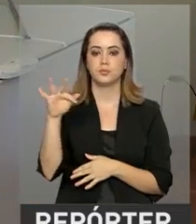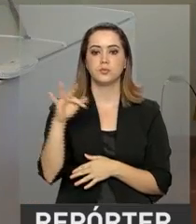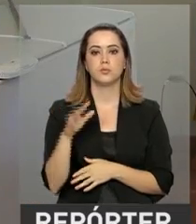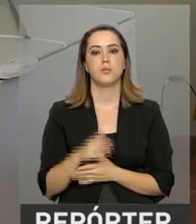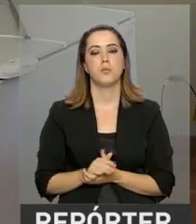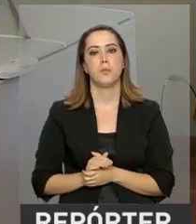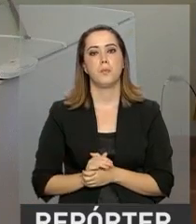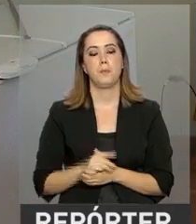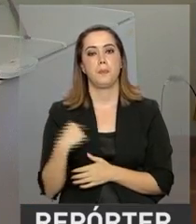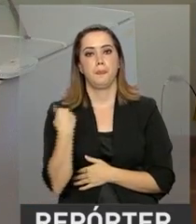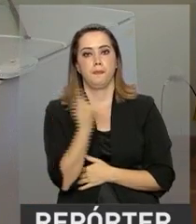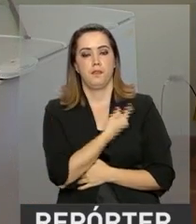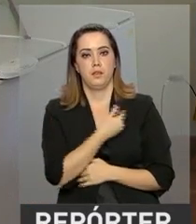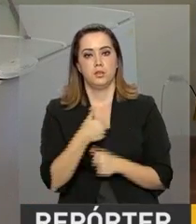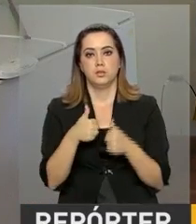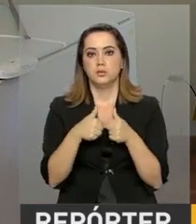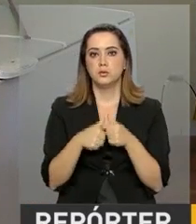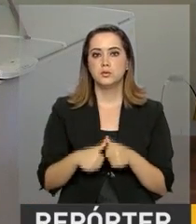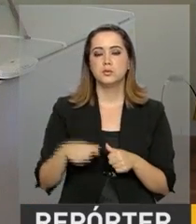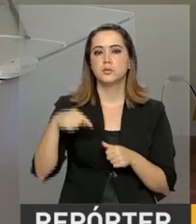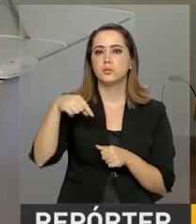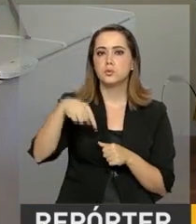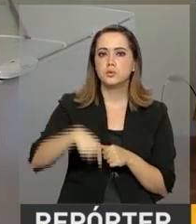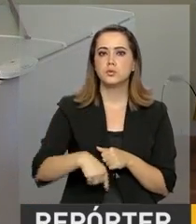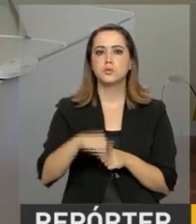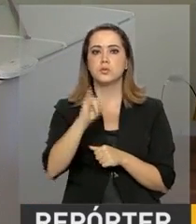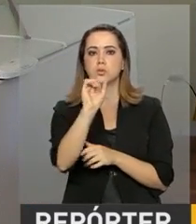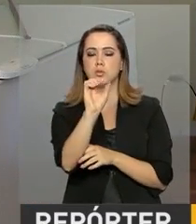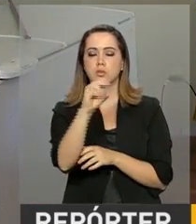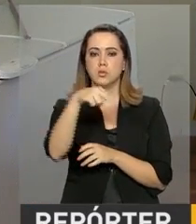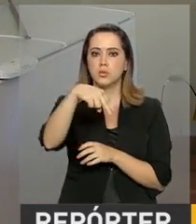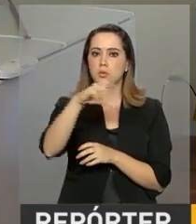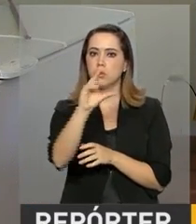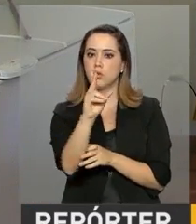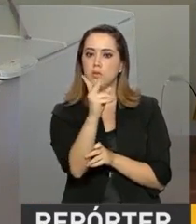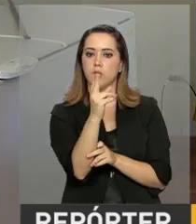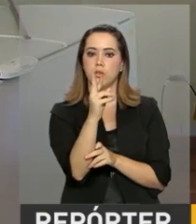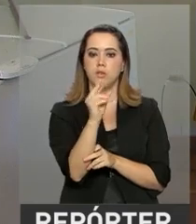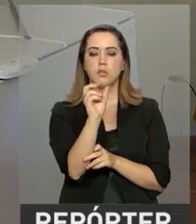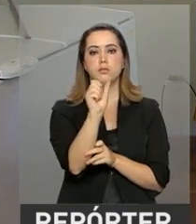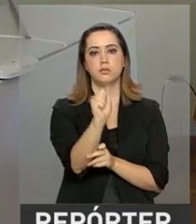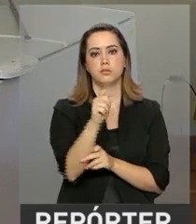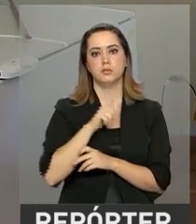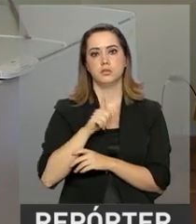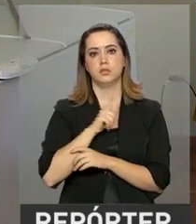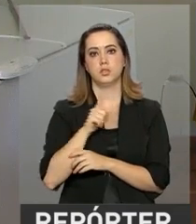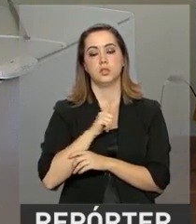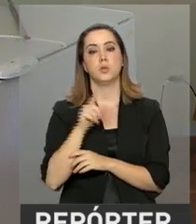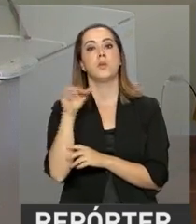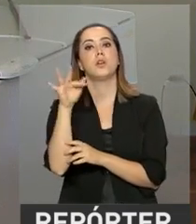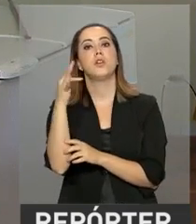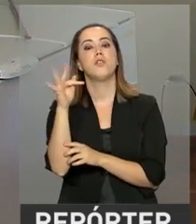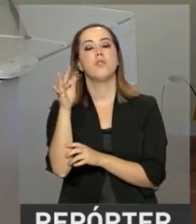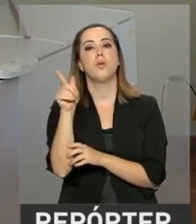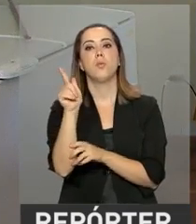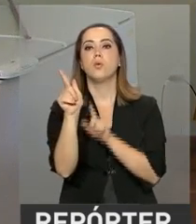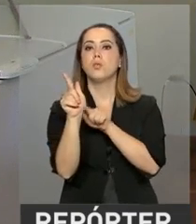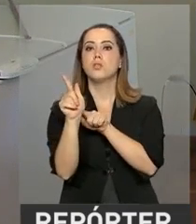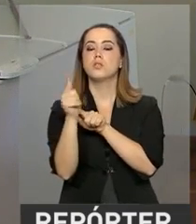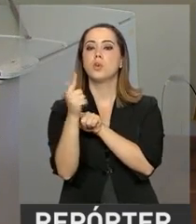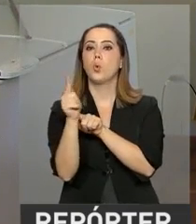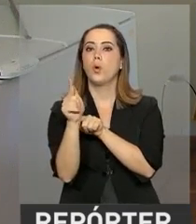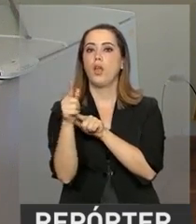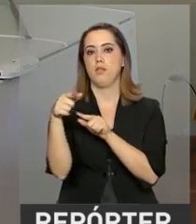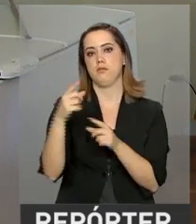Nós estamos no assentamento do INCRA Vale da Esperança, que fica no município de Formosa, em Goiás, a mais ou menos 160 quilômetros de